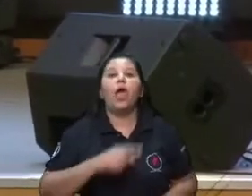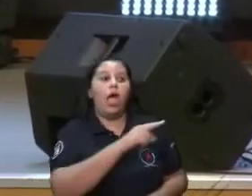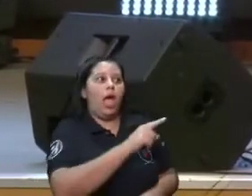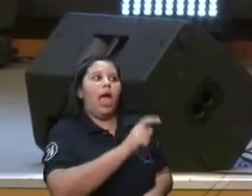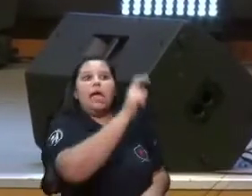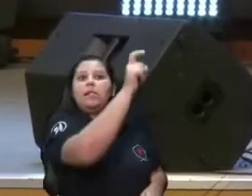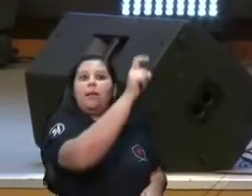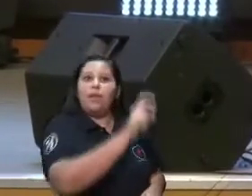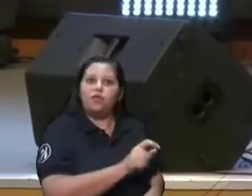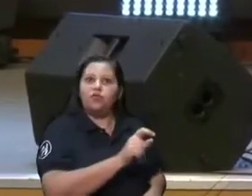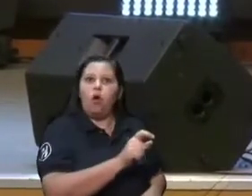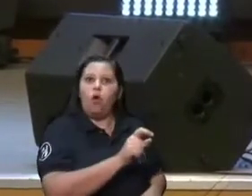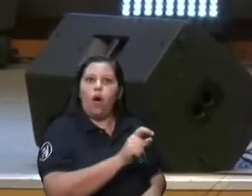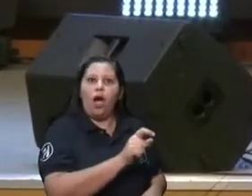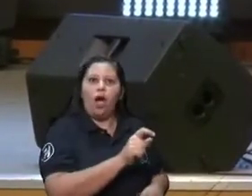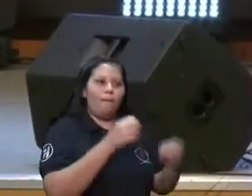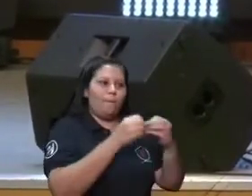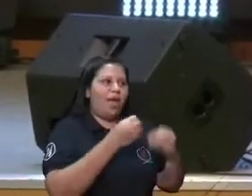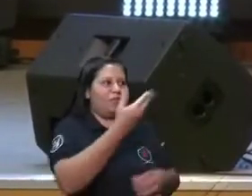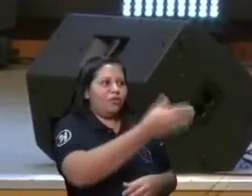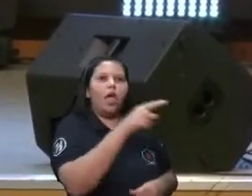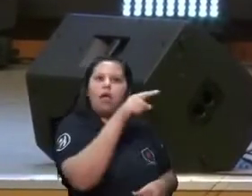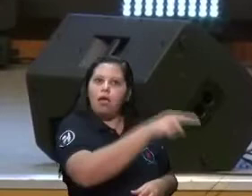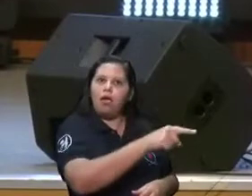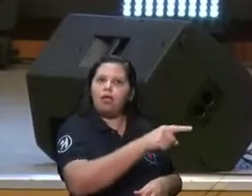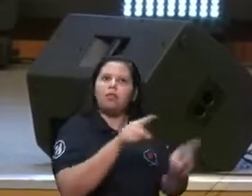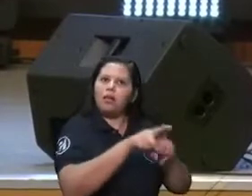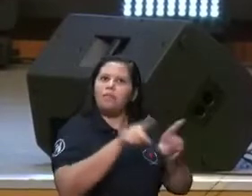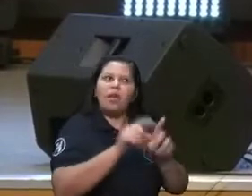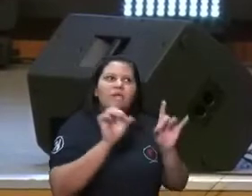Tem tanto tesouro dentro dele.